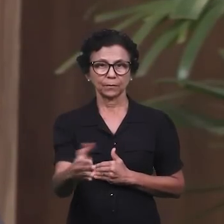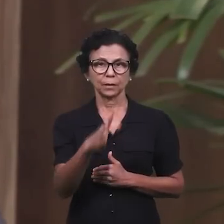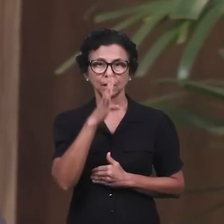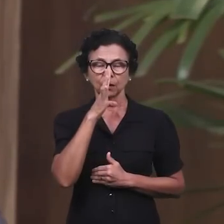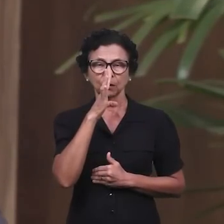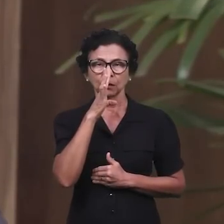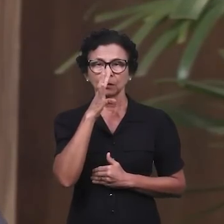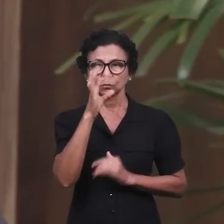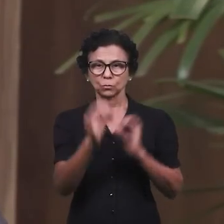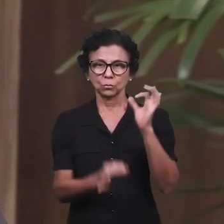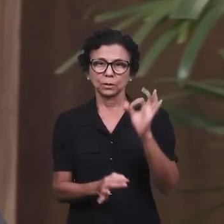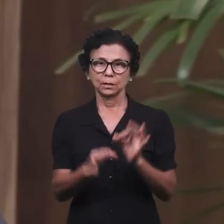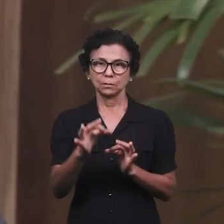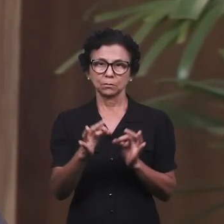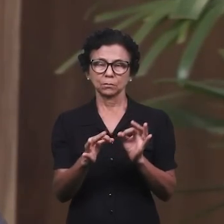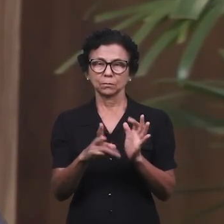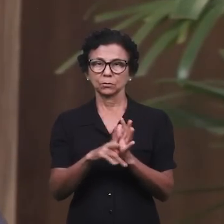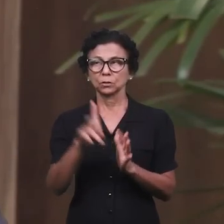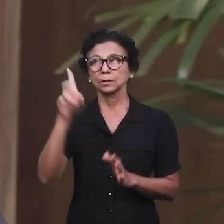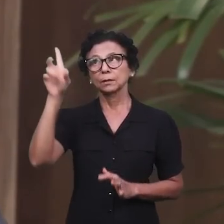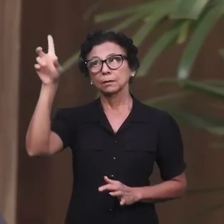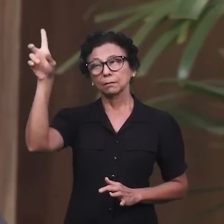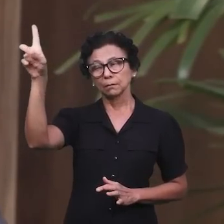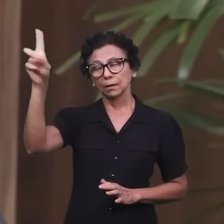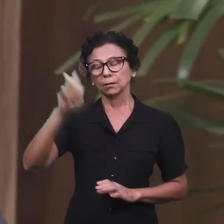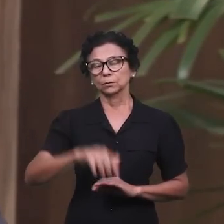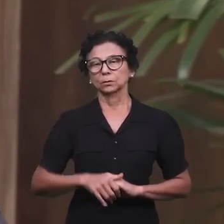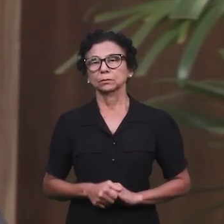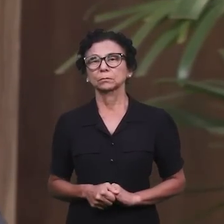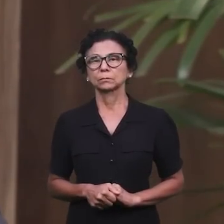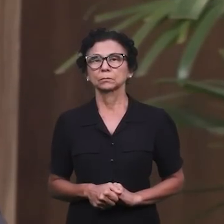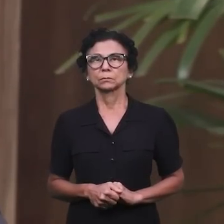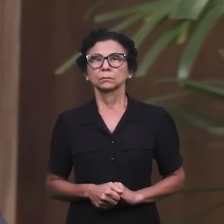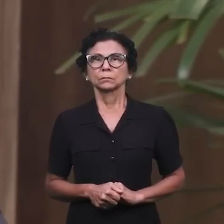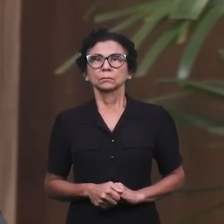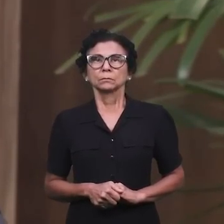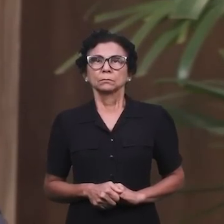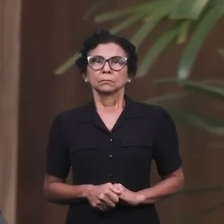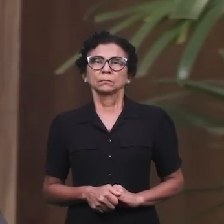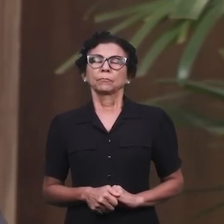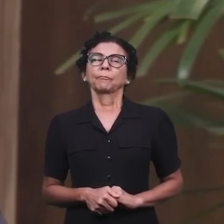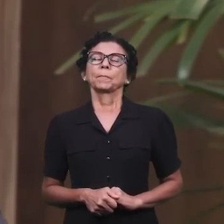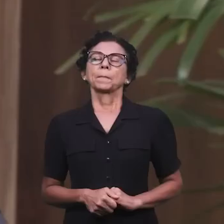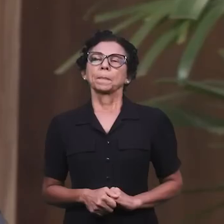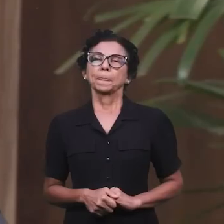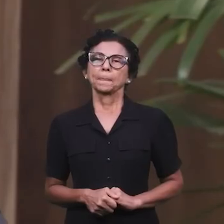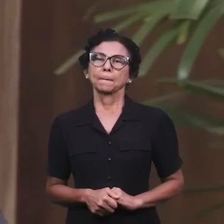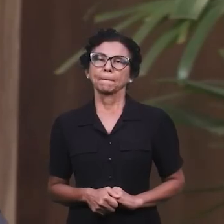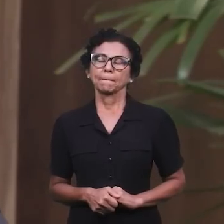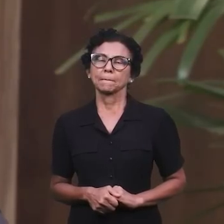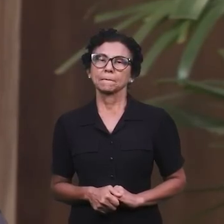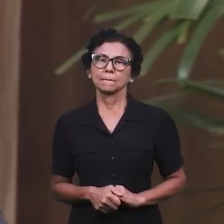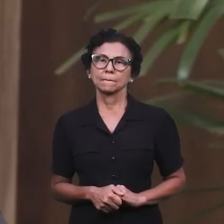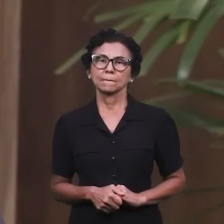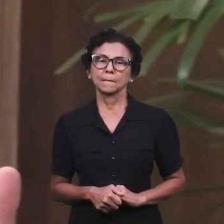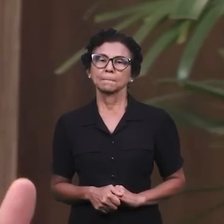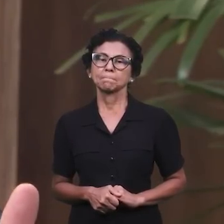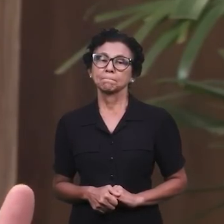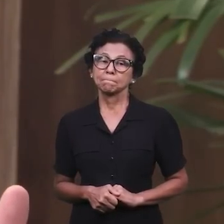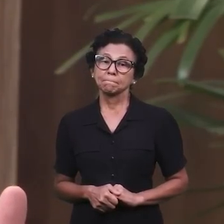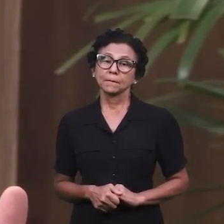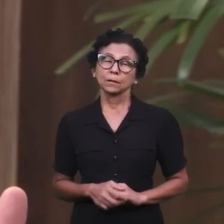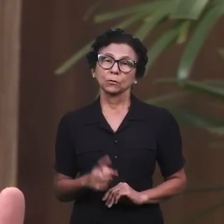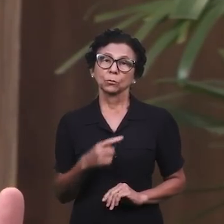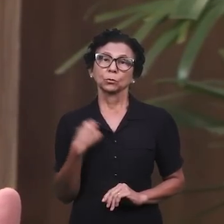o tempo do homem em vida, enquanto ele tem consciência e pode